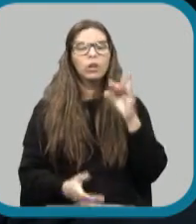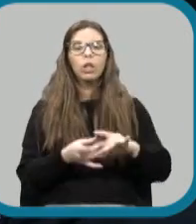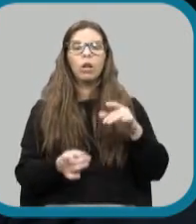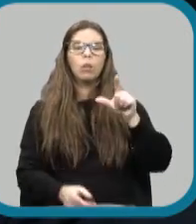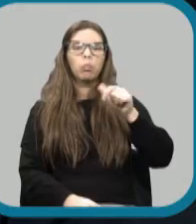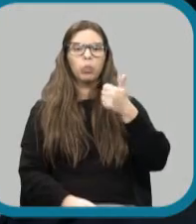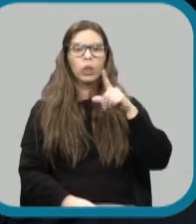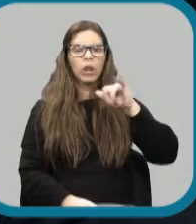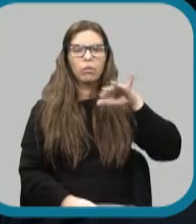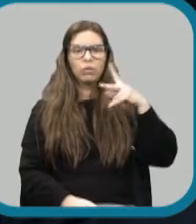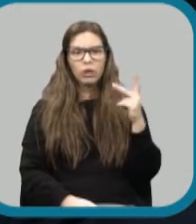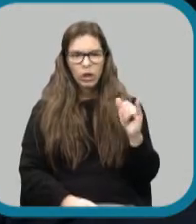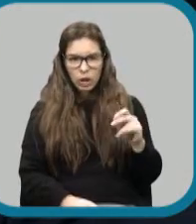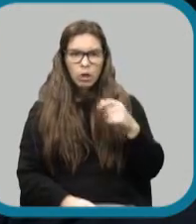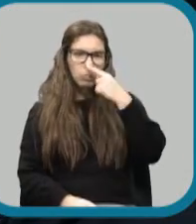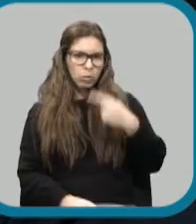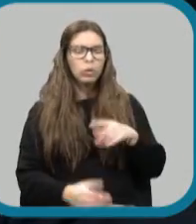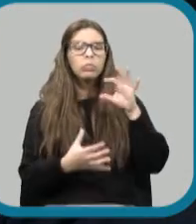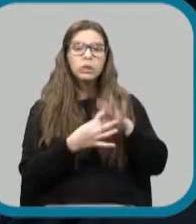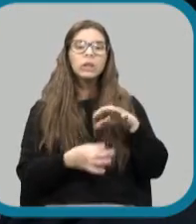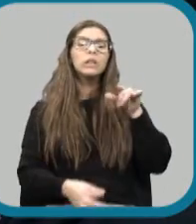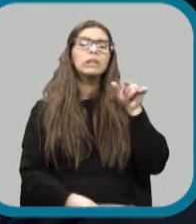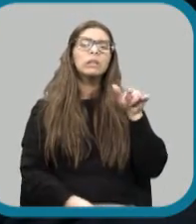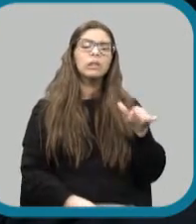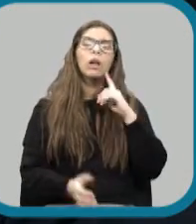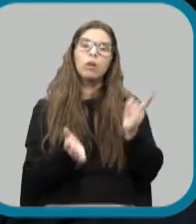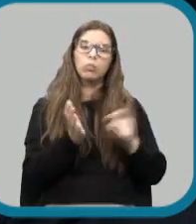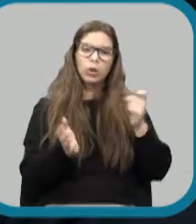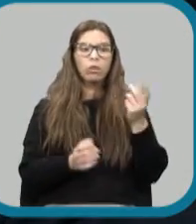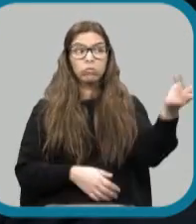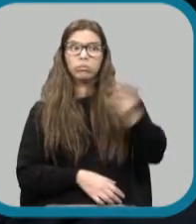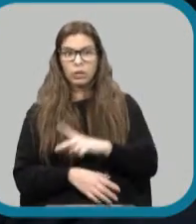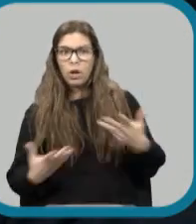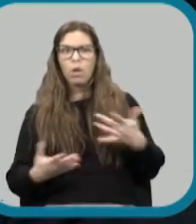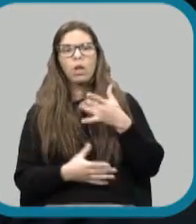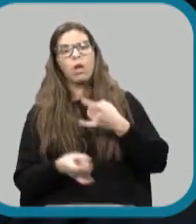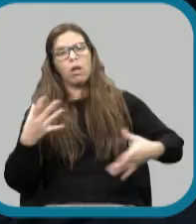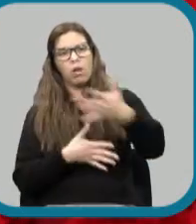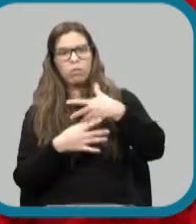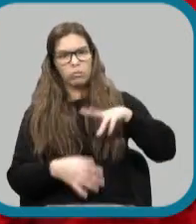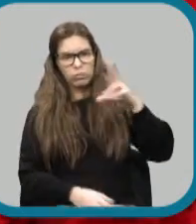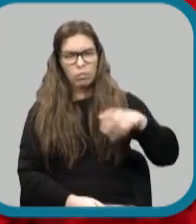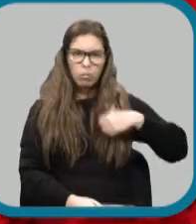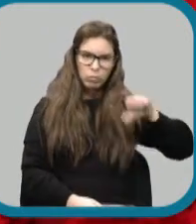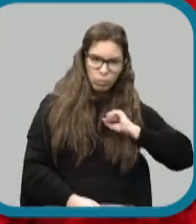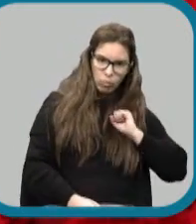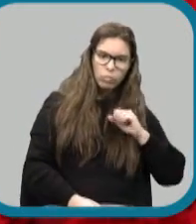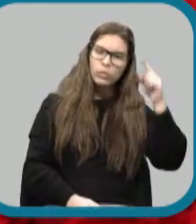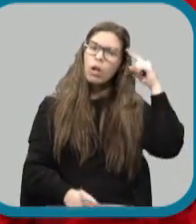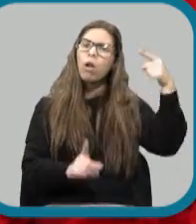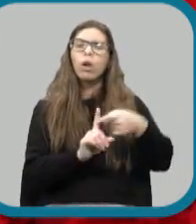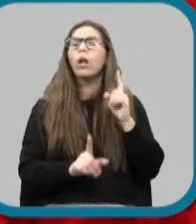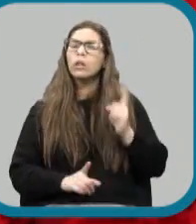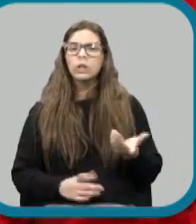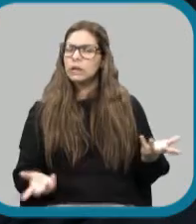como a Bolívia, como a Venezuela, como o Peru, também nos Estados Unidos e agora na Europa, em Portugal e em Espanha. Bom, então qual é o objetivo